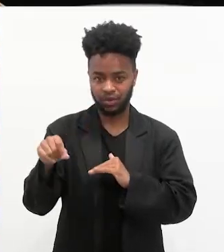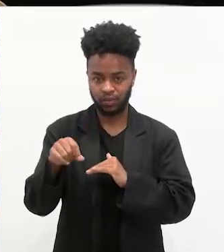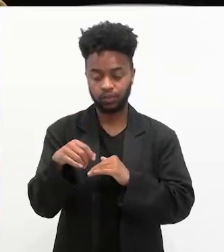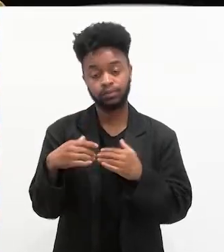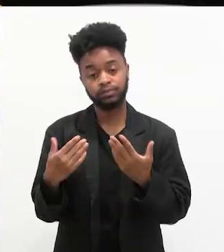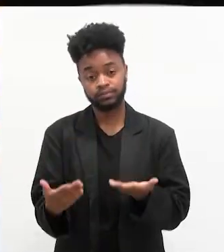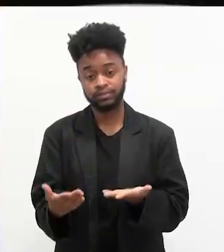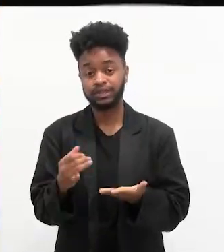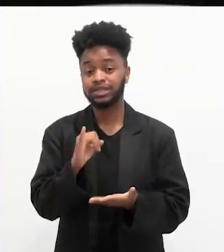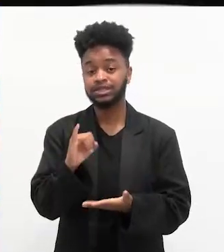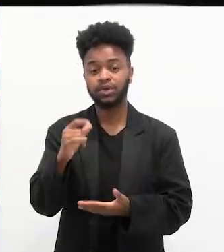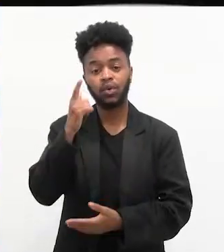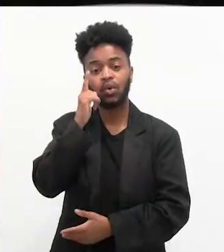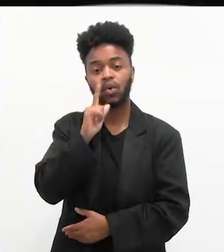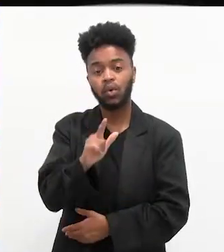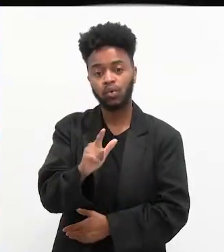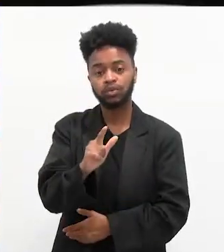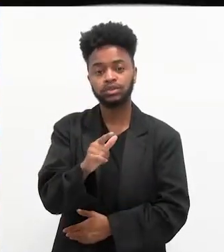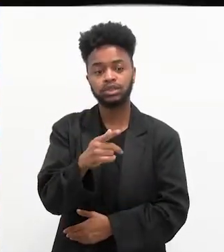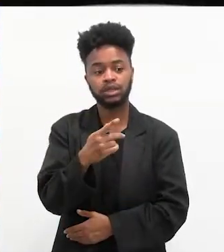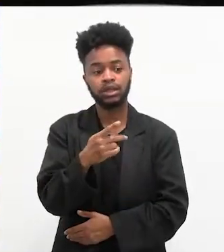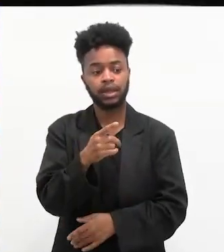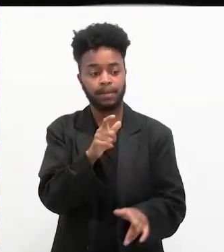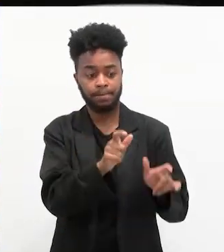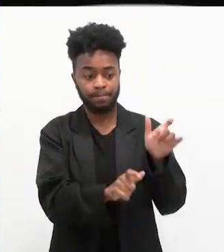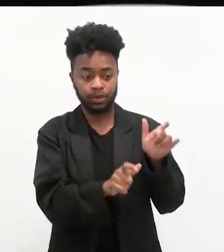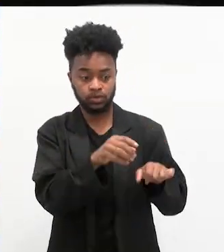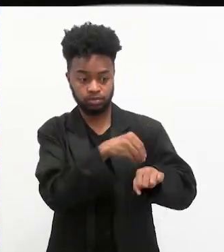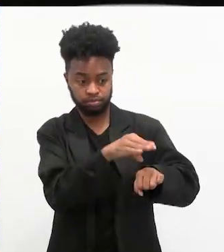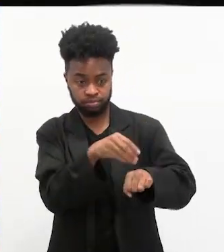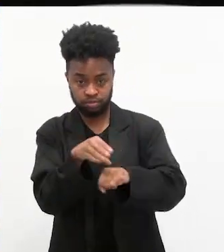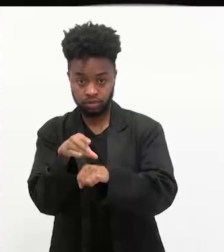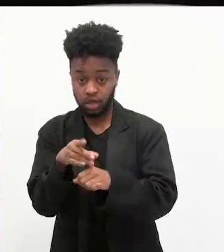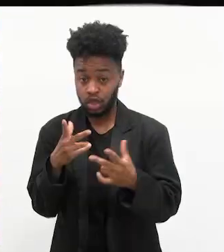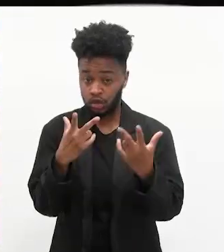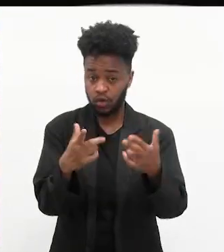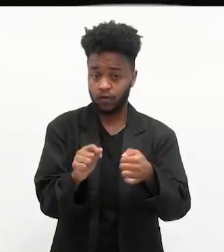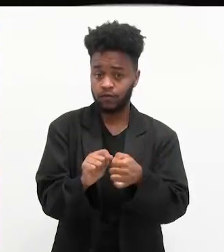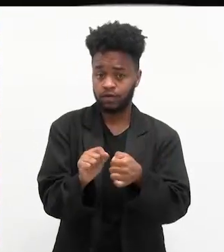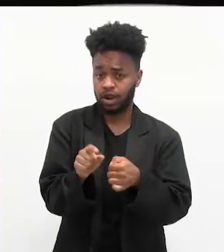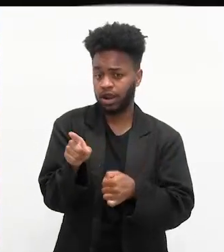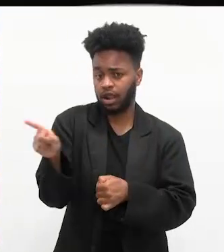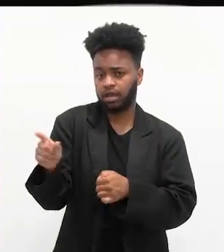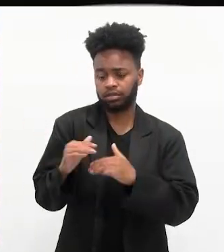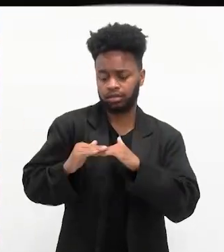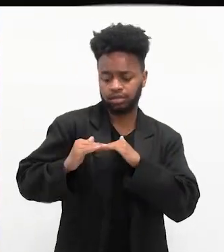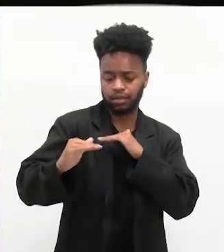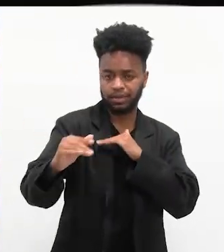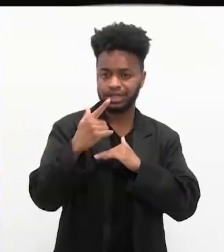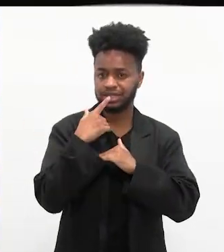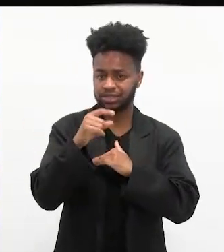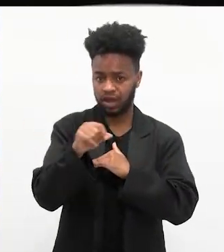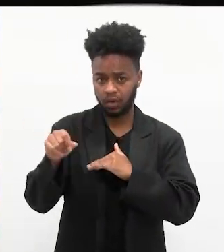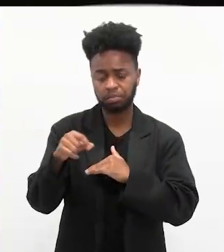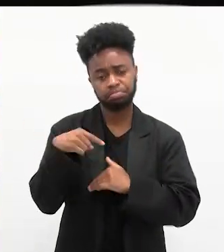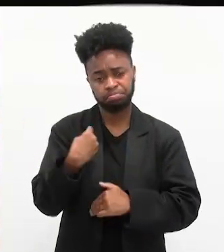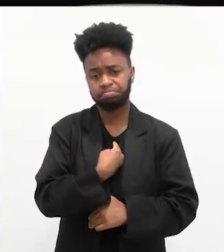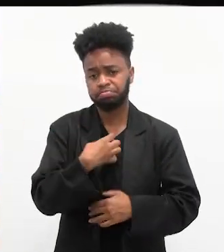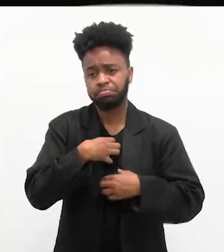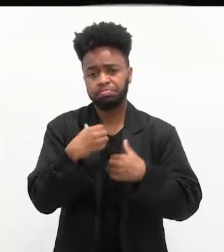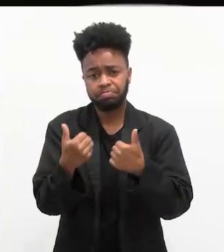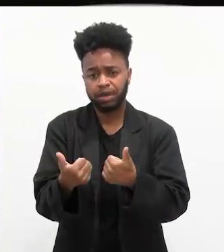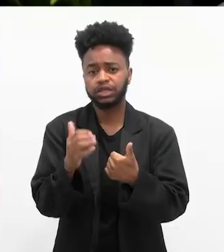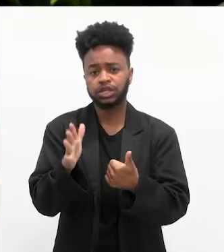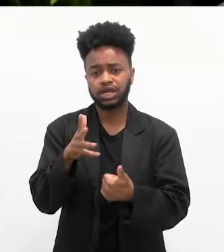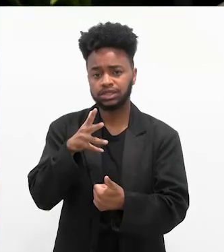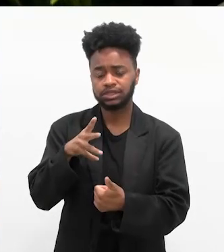Então, Brandes, se você conseguir levar para o seu rebanho, que você leva pra gente ali naquele tapete de sal, nós já estamos bem,